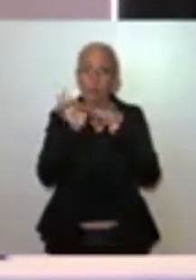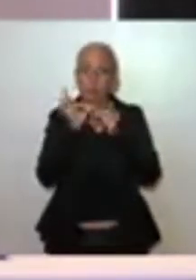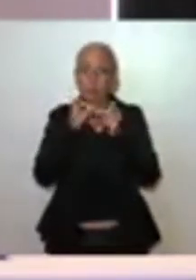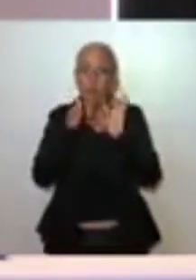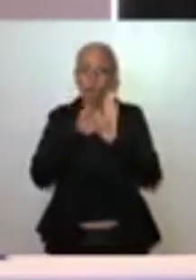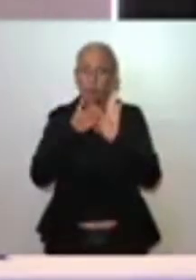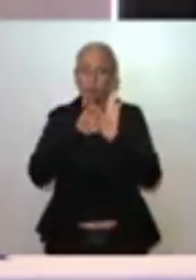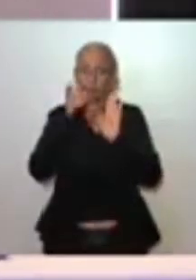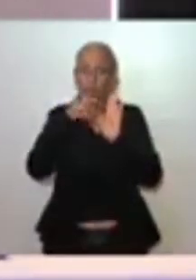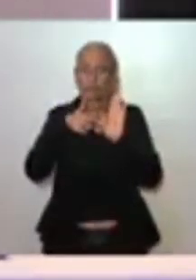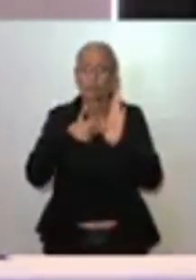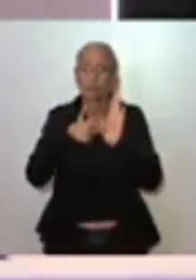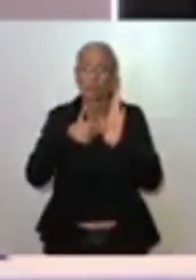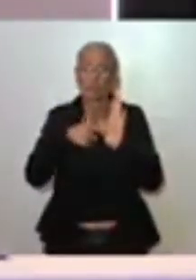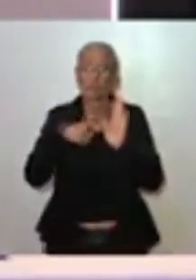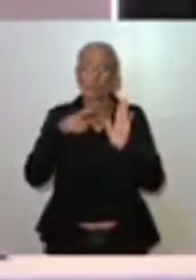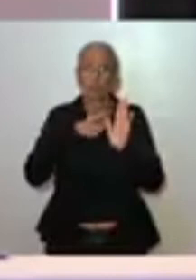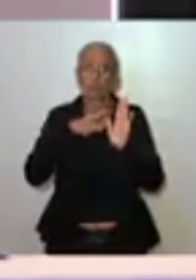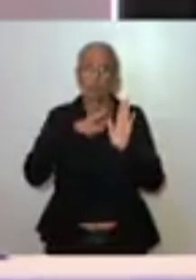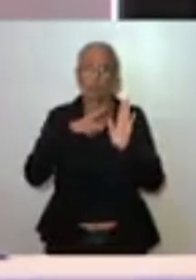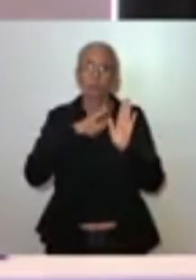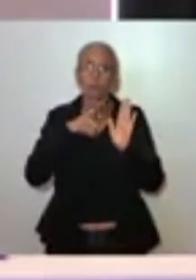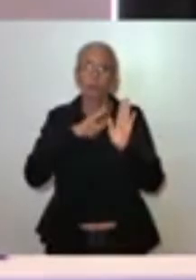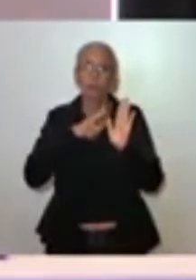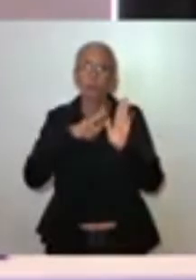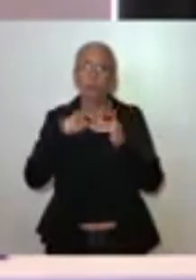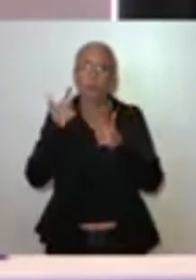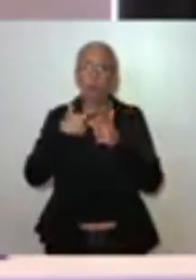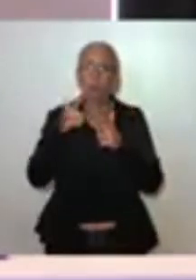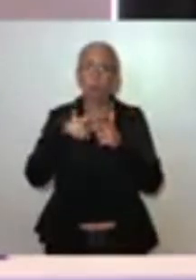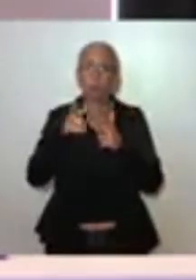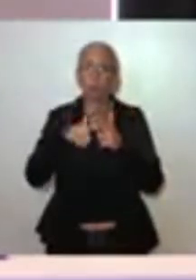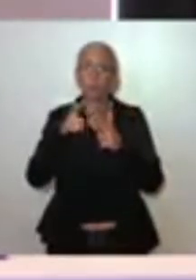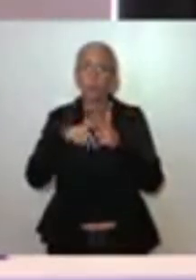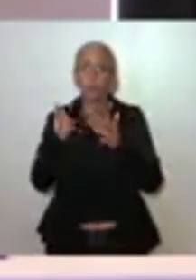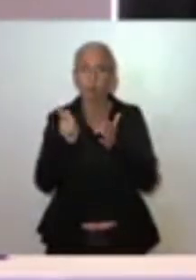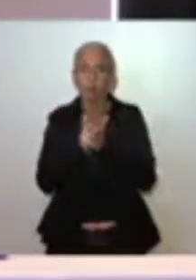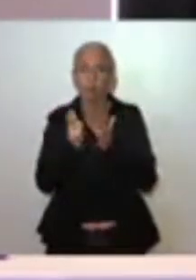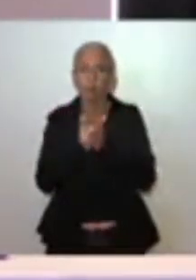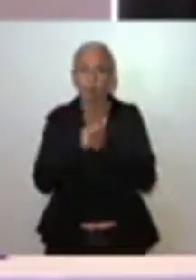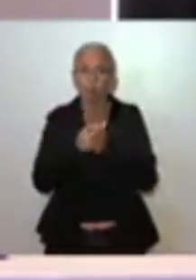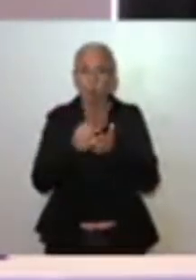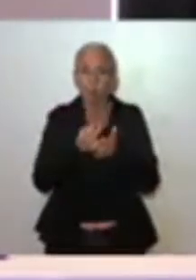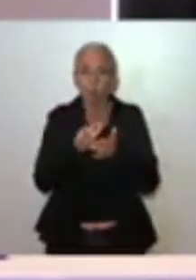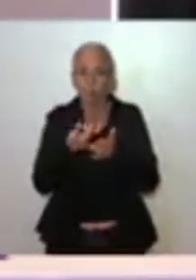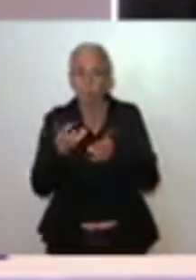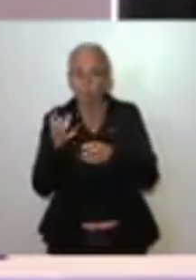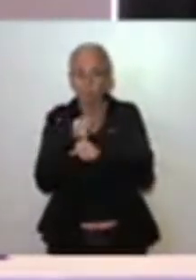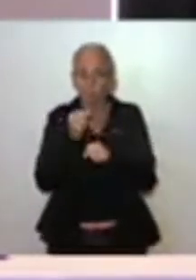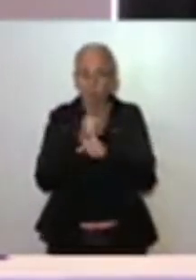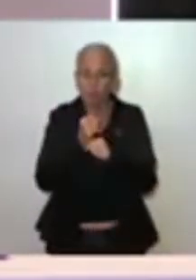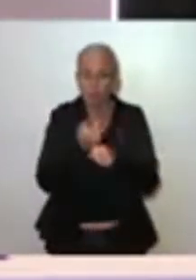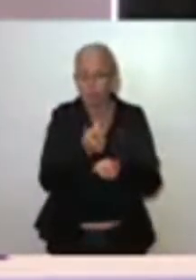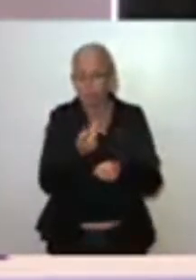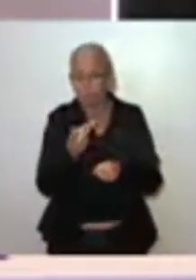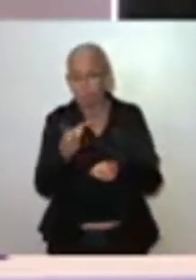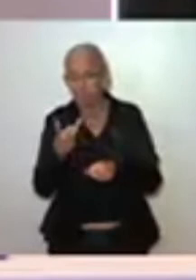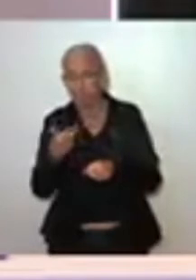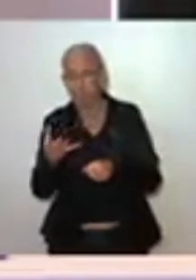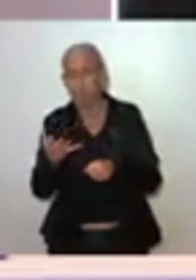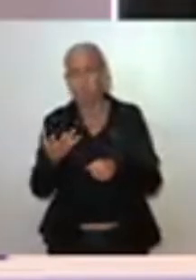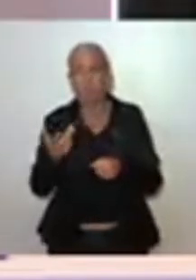Oi e aí eu disse hora nós tivemos que lidar com o problema do voto impresso com contagem pública mas não não não não não